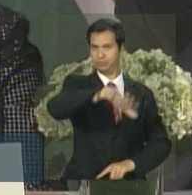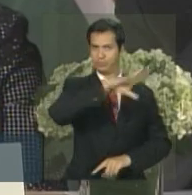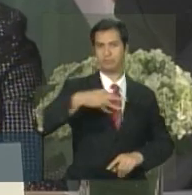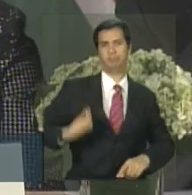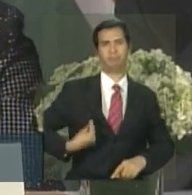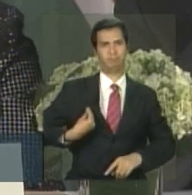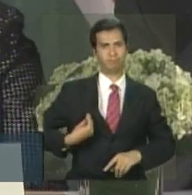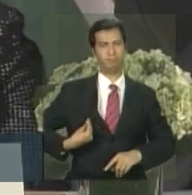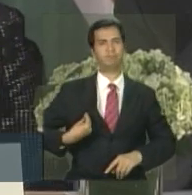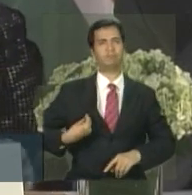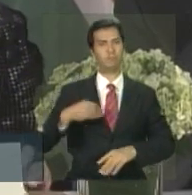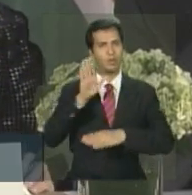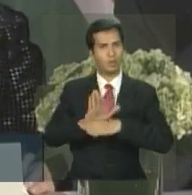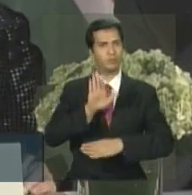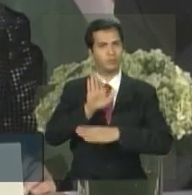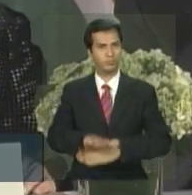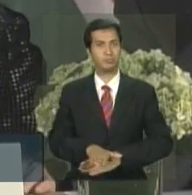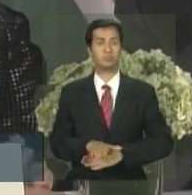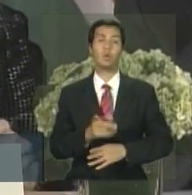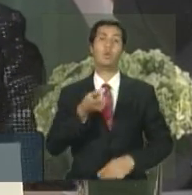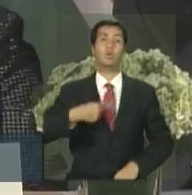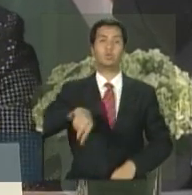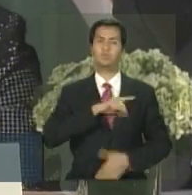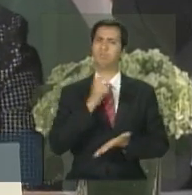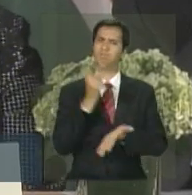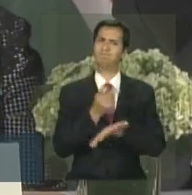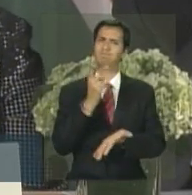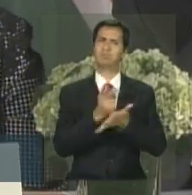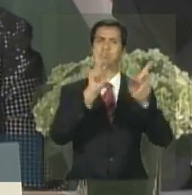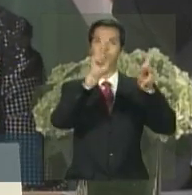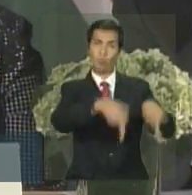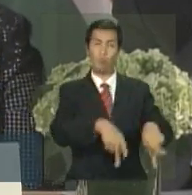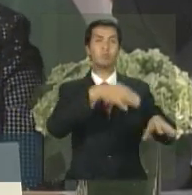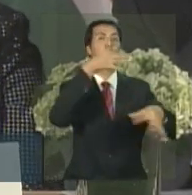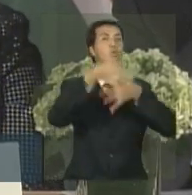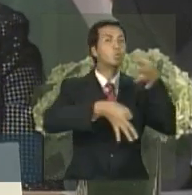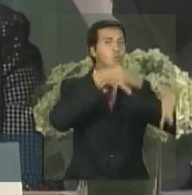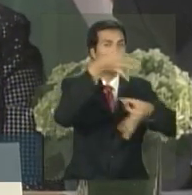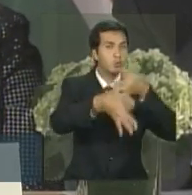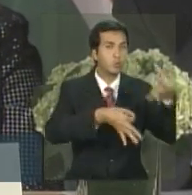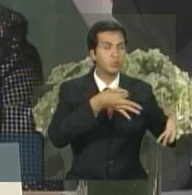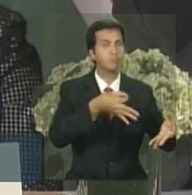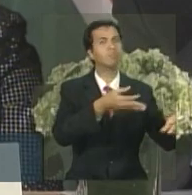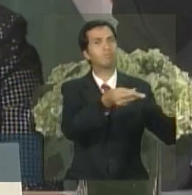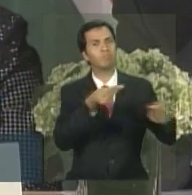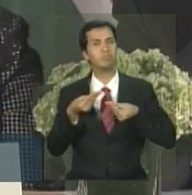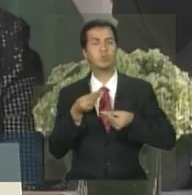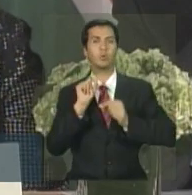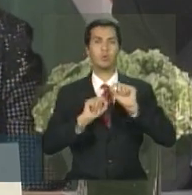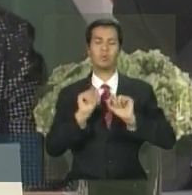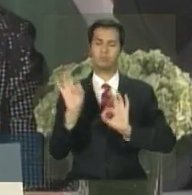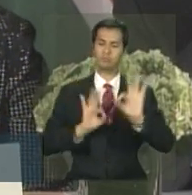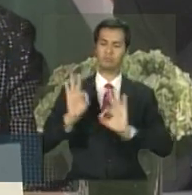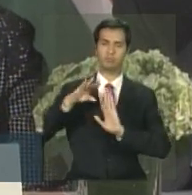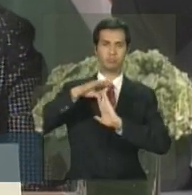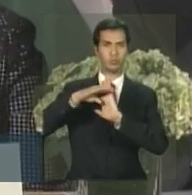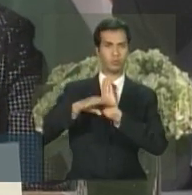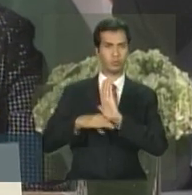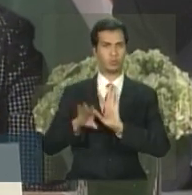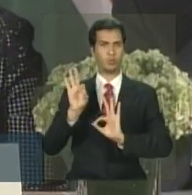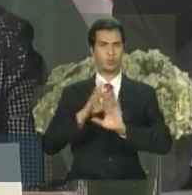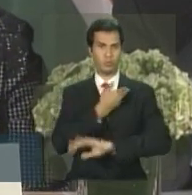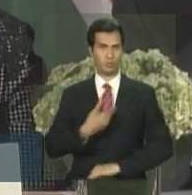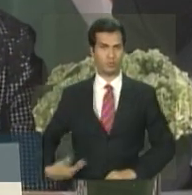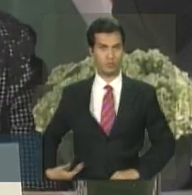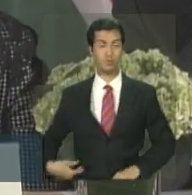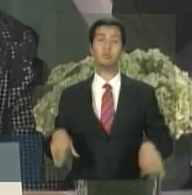brasileira. Recorremos às consultas públicas para a preparação de planos e programas de governo, entre os